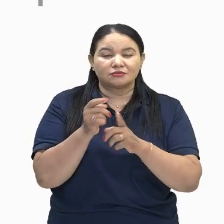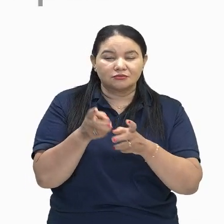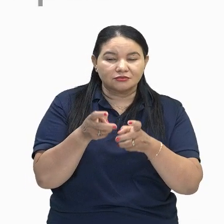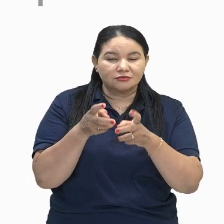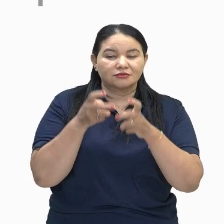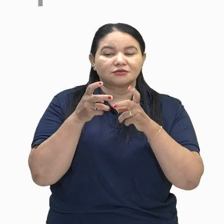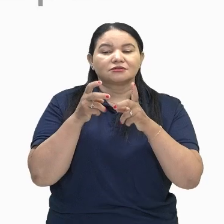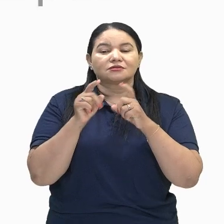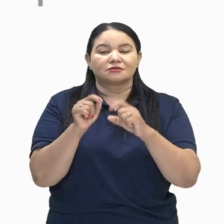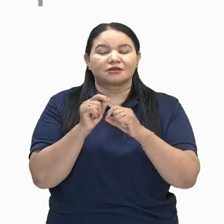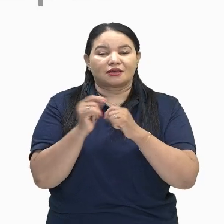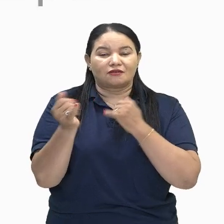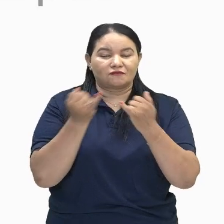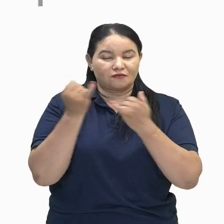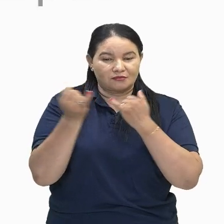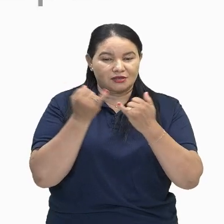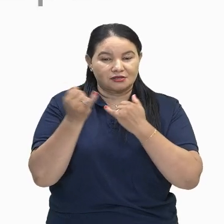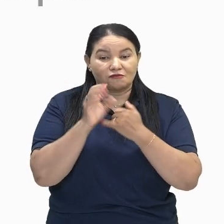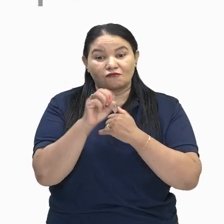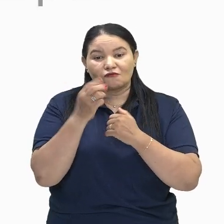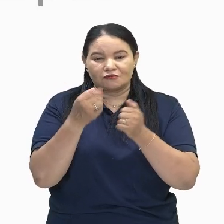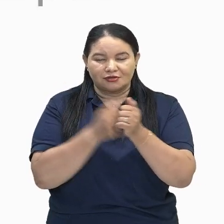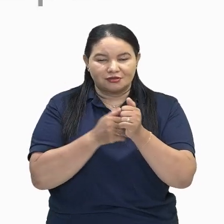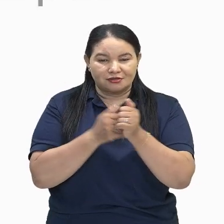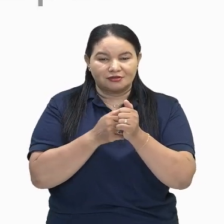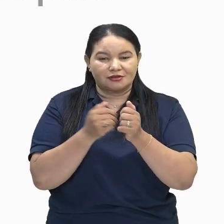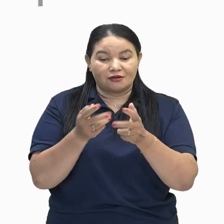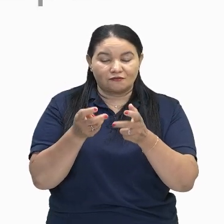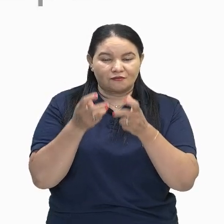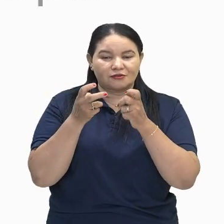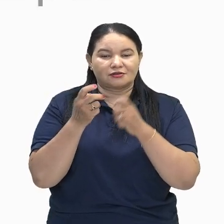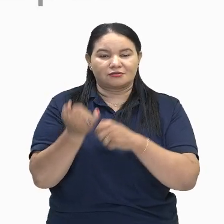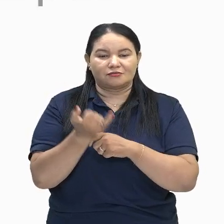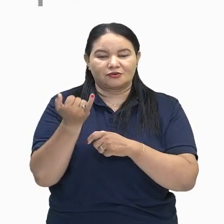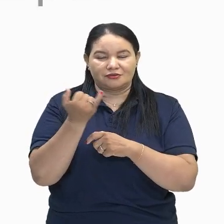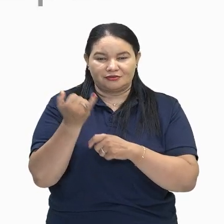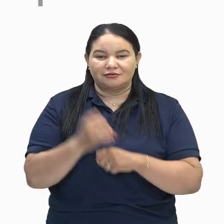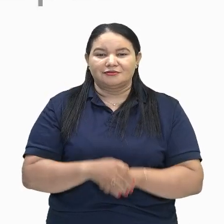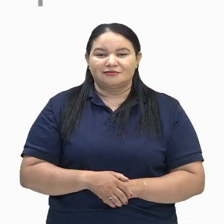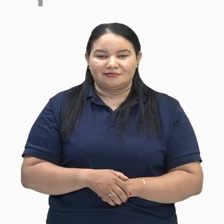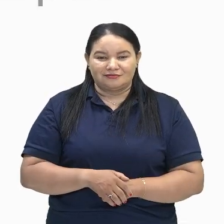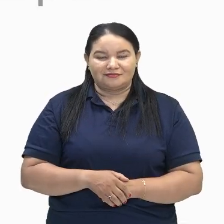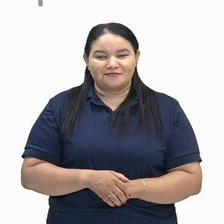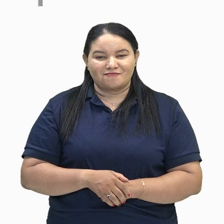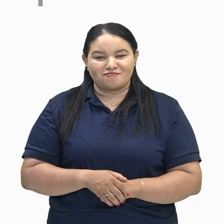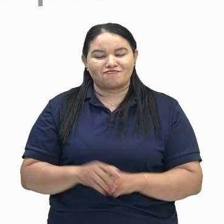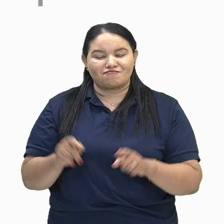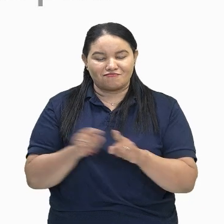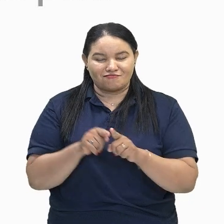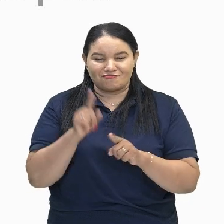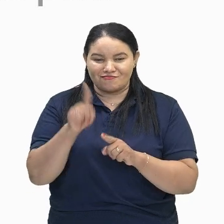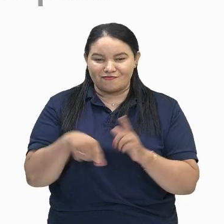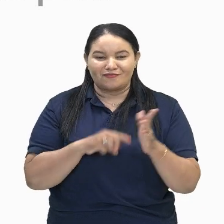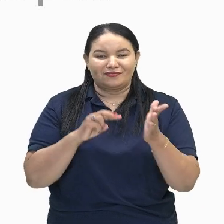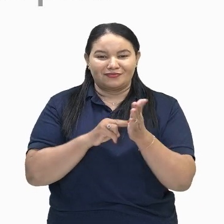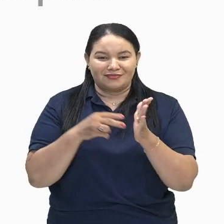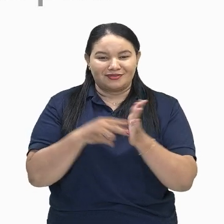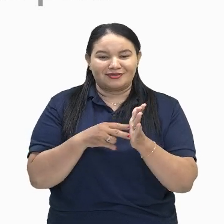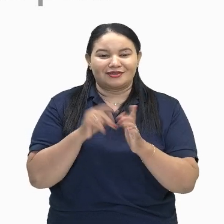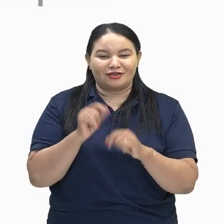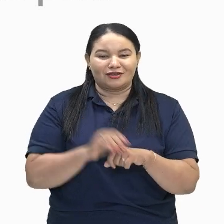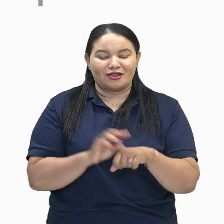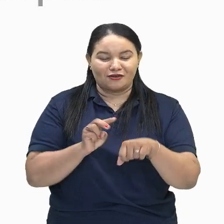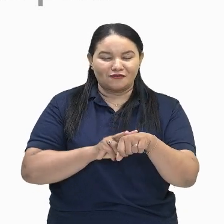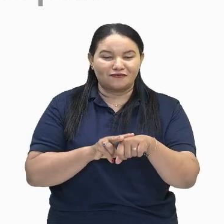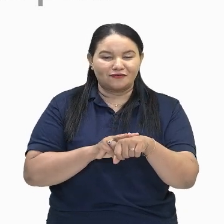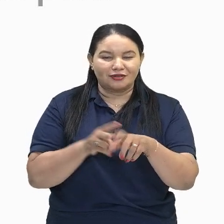segredo ou uma informação importante para quem está perguntando. Então, esse é o significado de jogar verde para